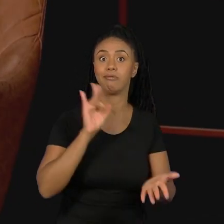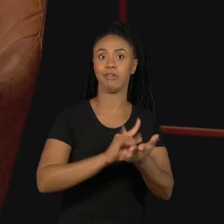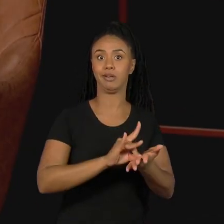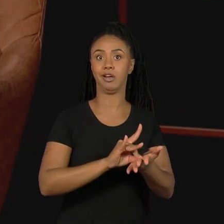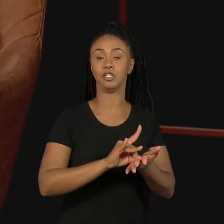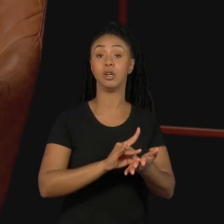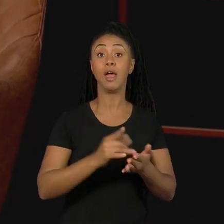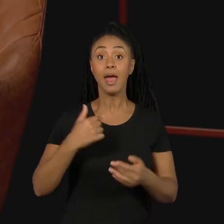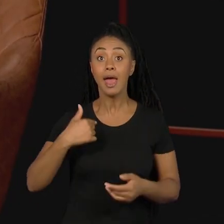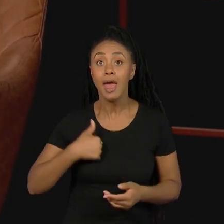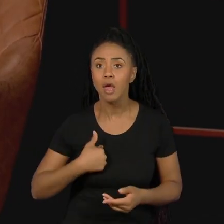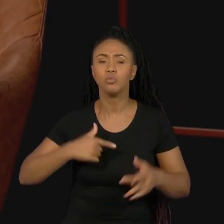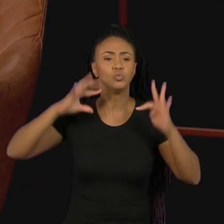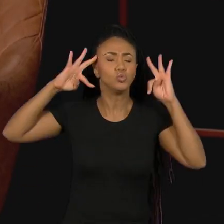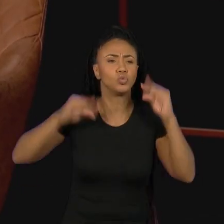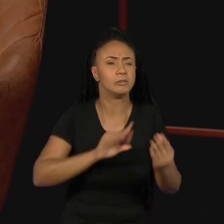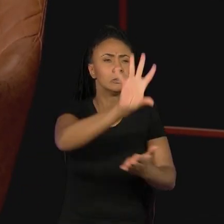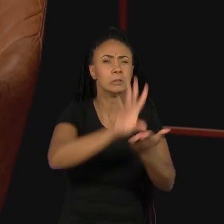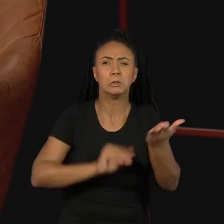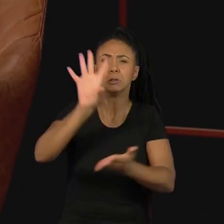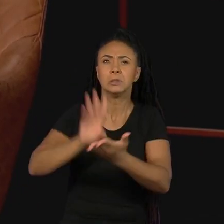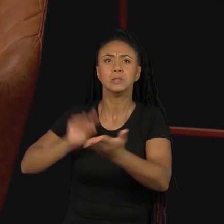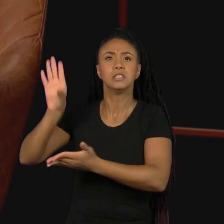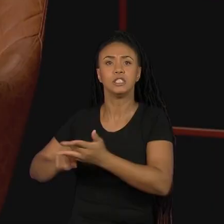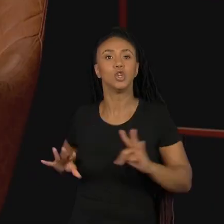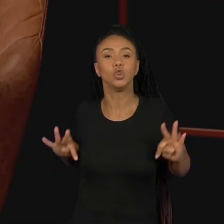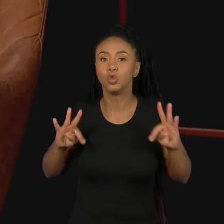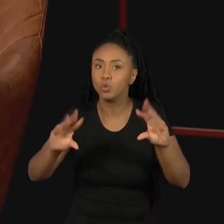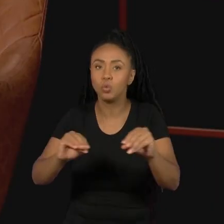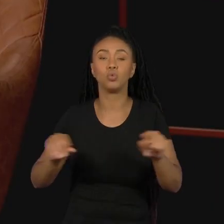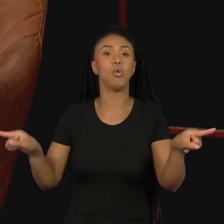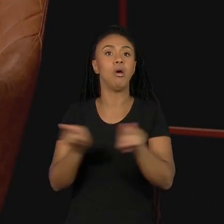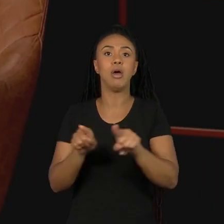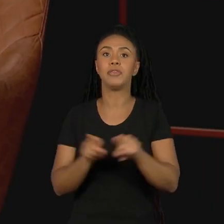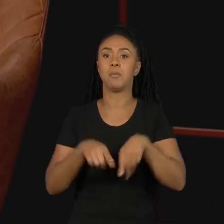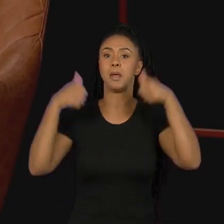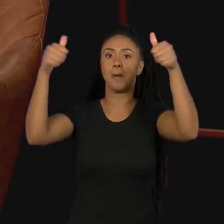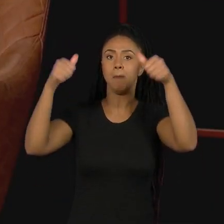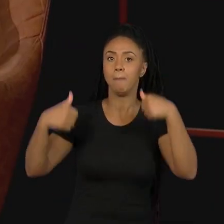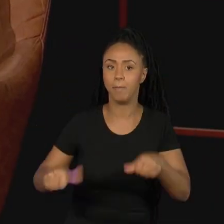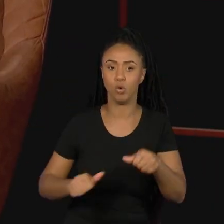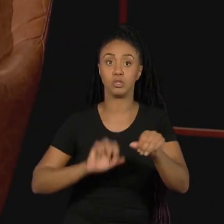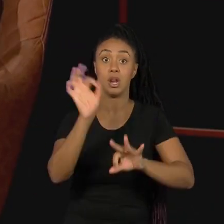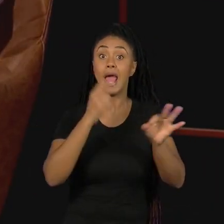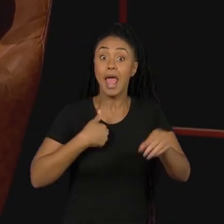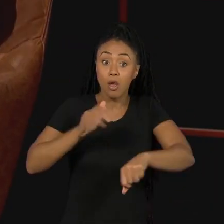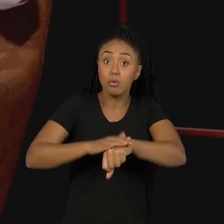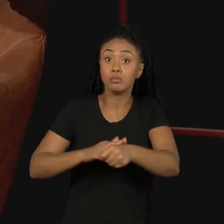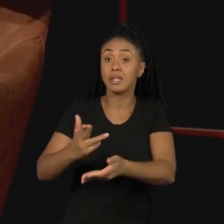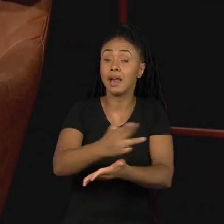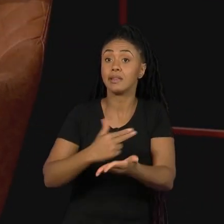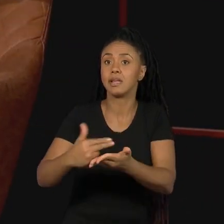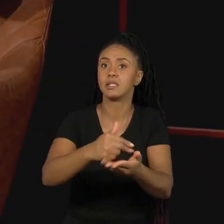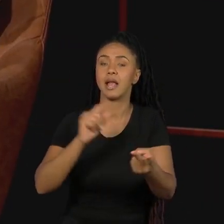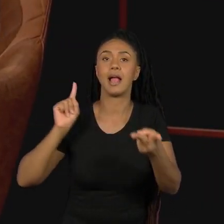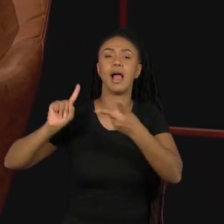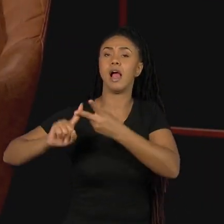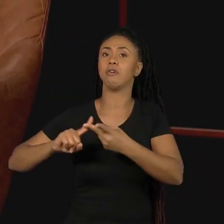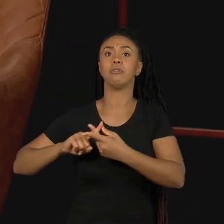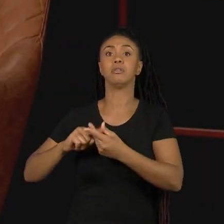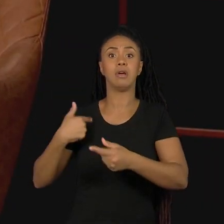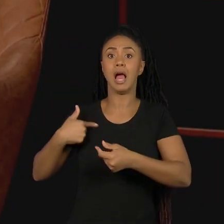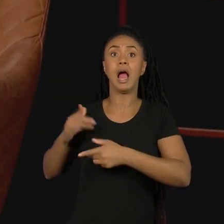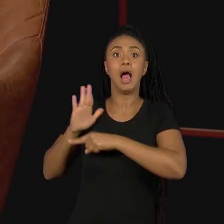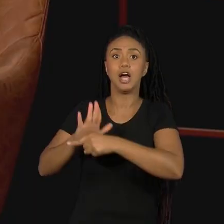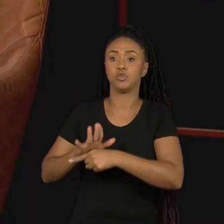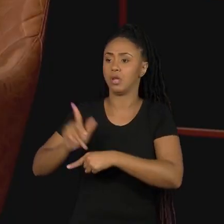Eu fazia tudo. Pegava o lugar, fazia o pôster, distribuía o pôster, chamava o pessoal, carregava, apresentava, desmontava, tudo.